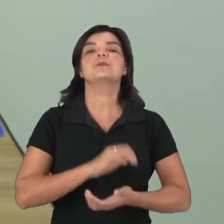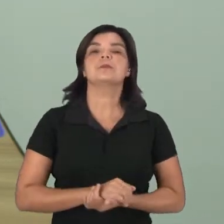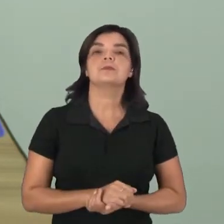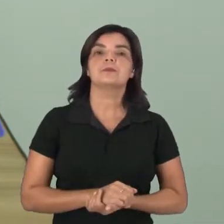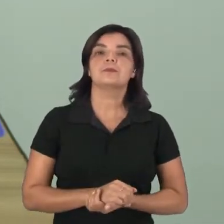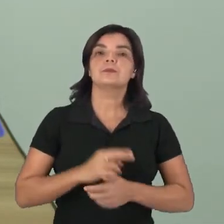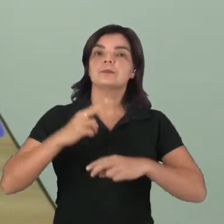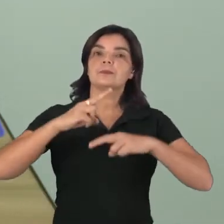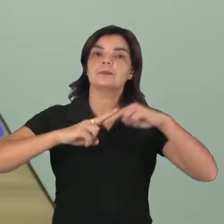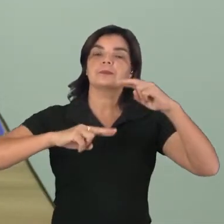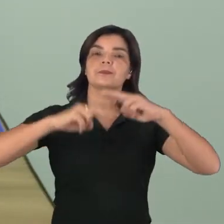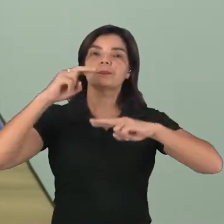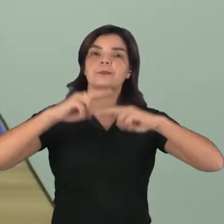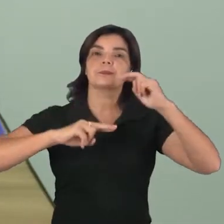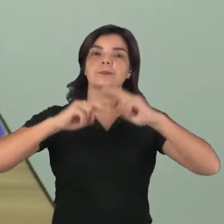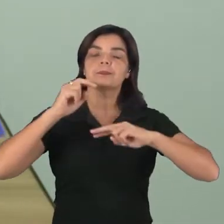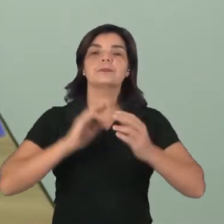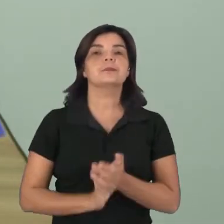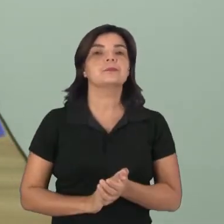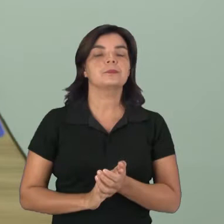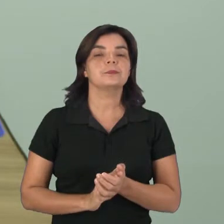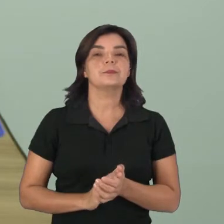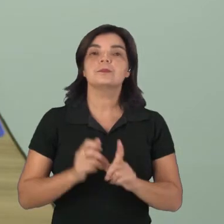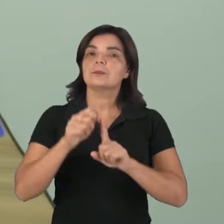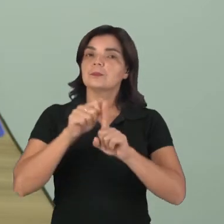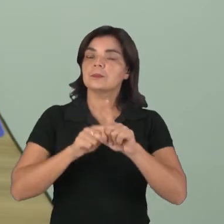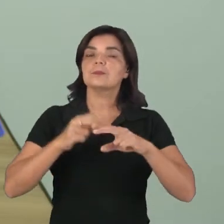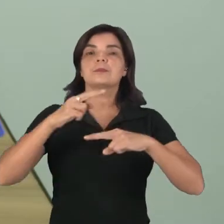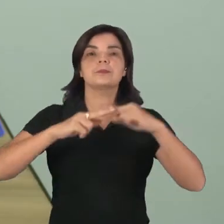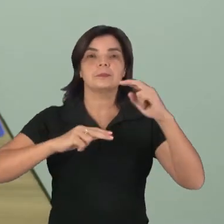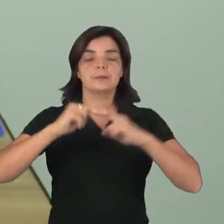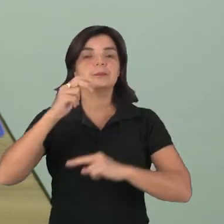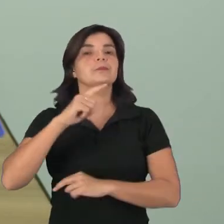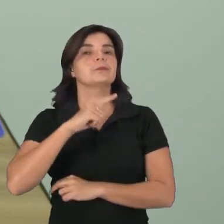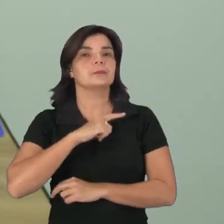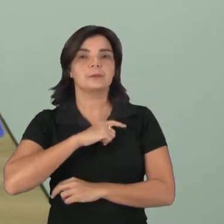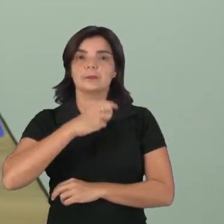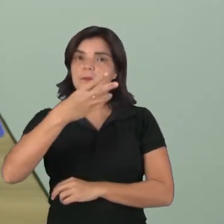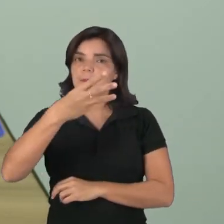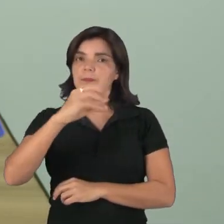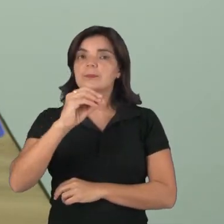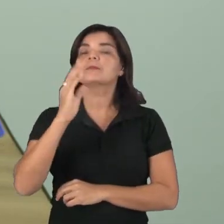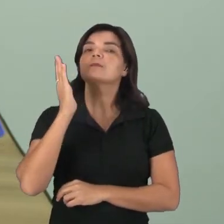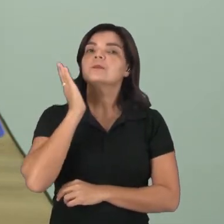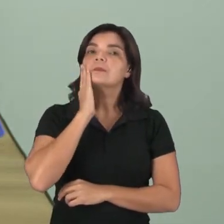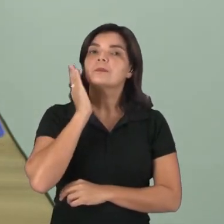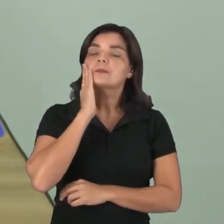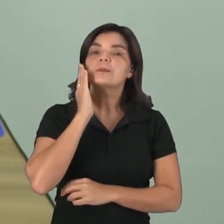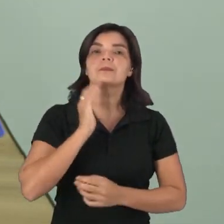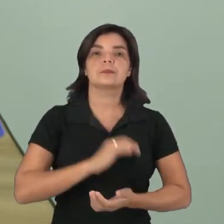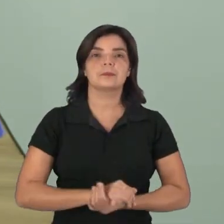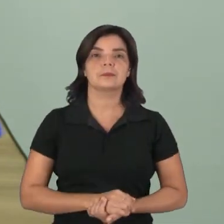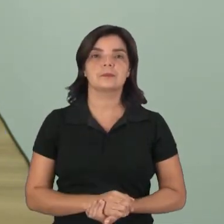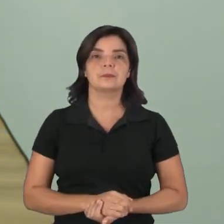de junho o mês de junho crianças têm 30 dias